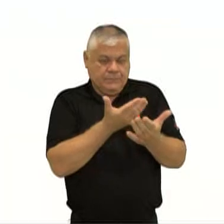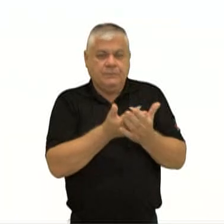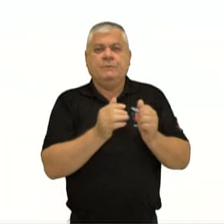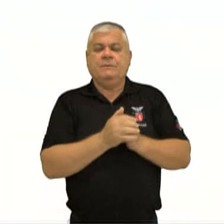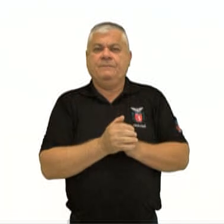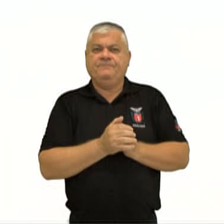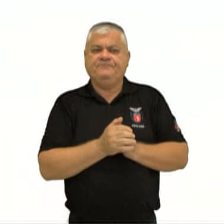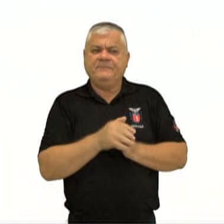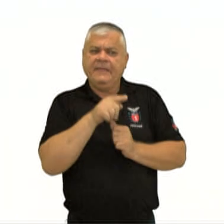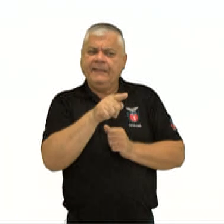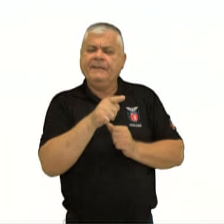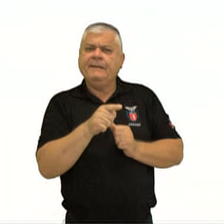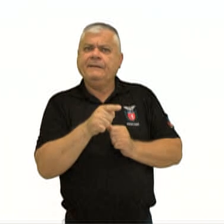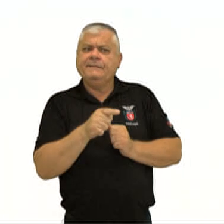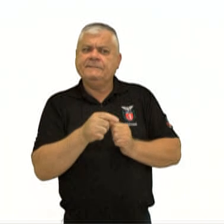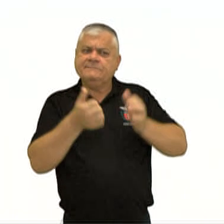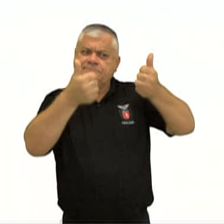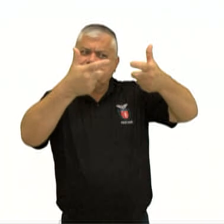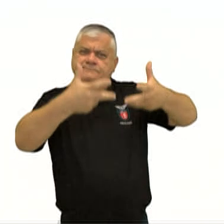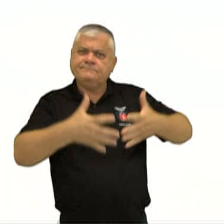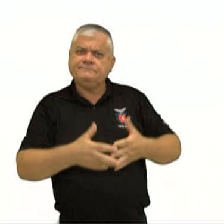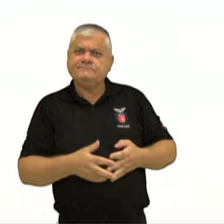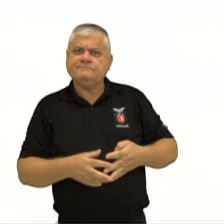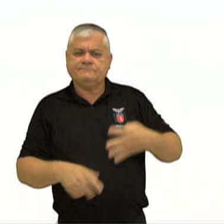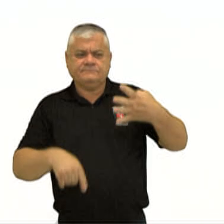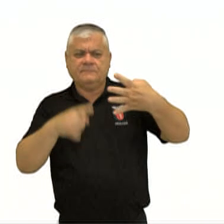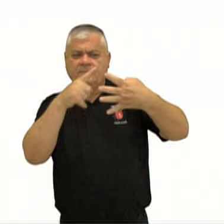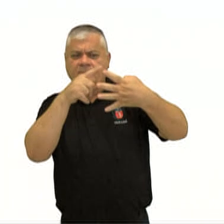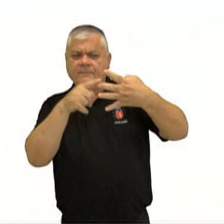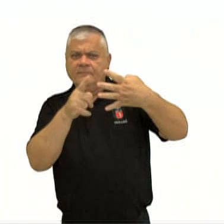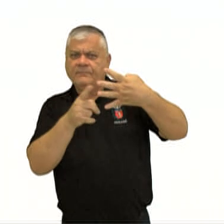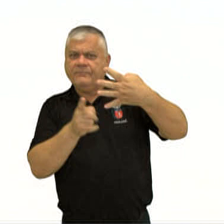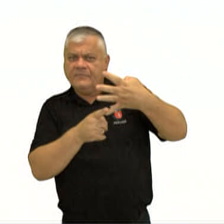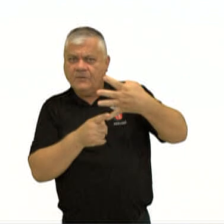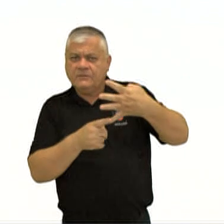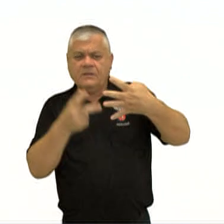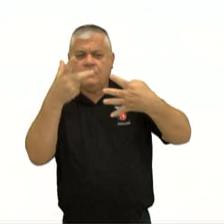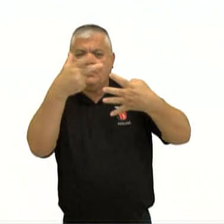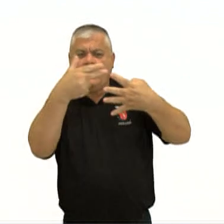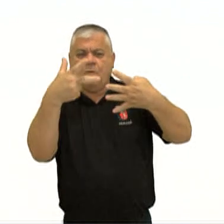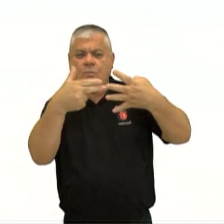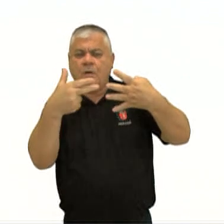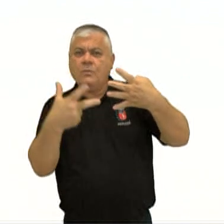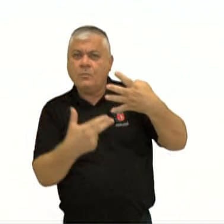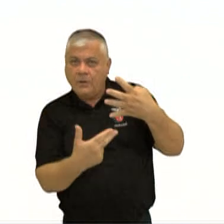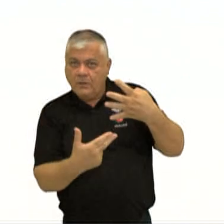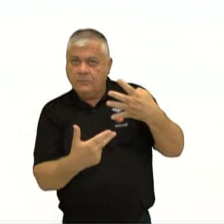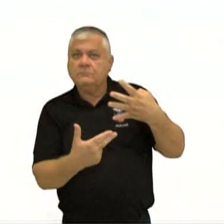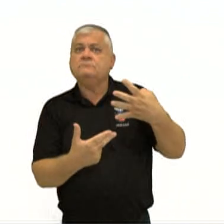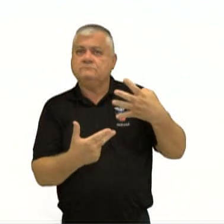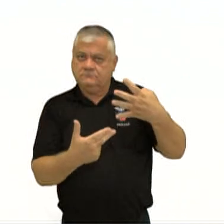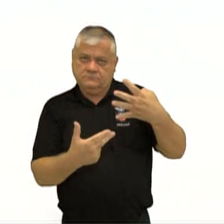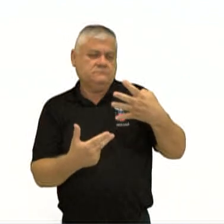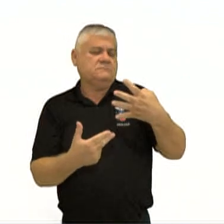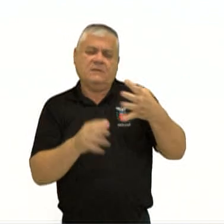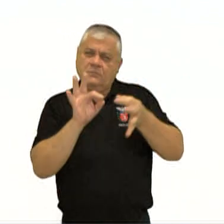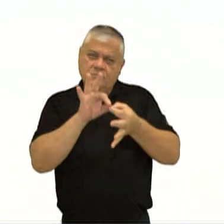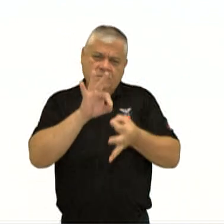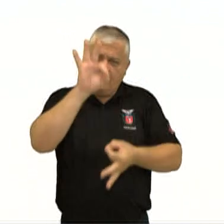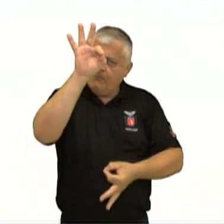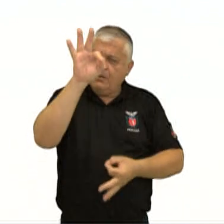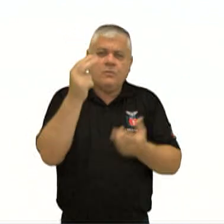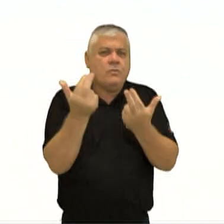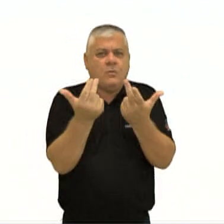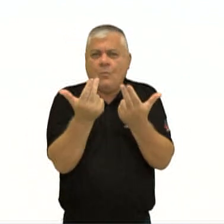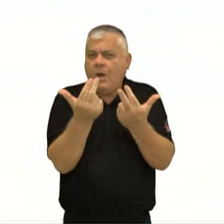nos informa a respeito das 4 valências serem iguais, ou seja, elas são do mesmo comprimento ali,